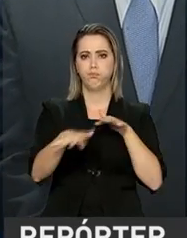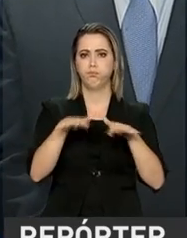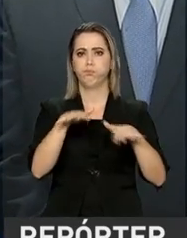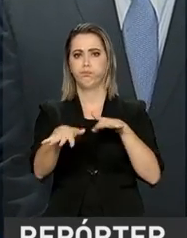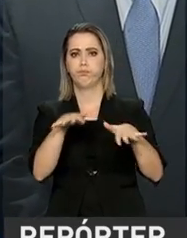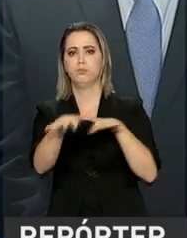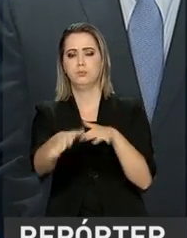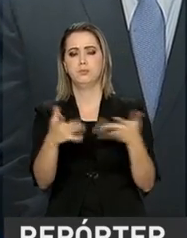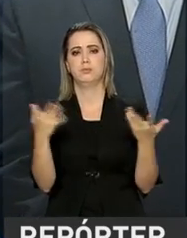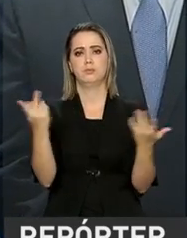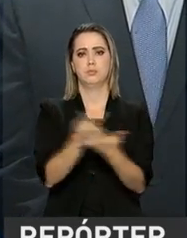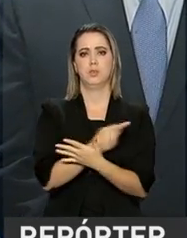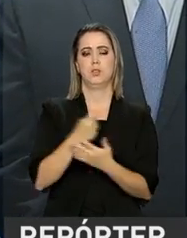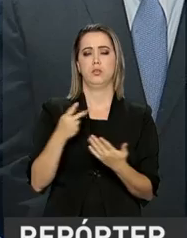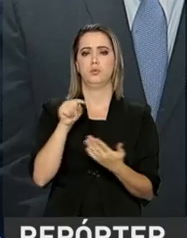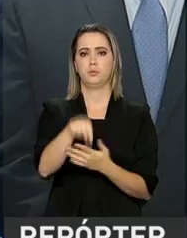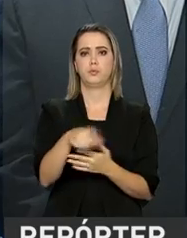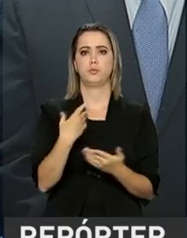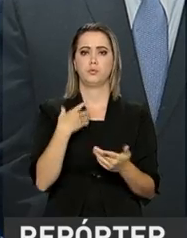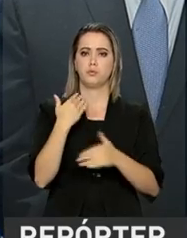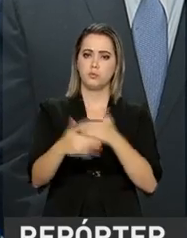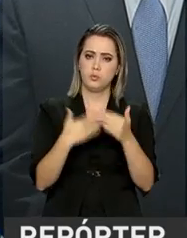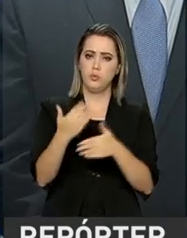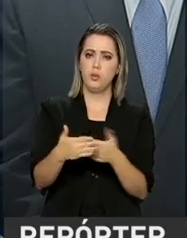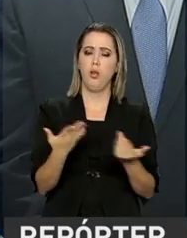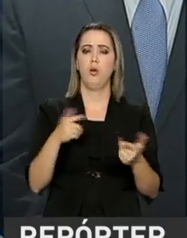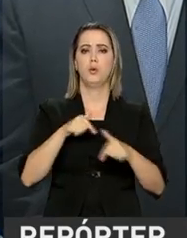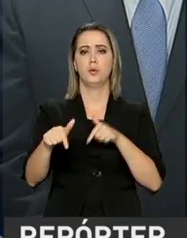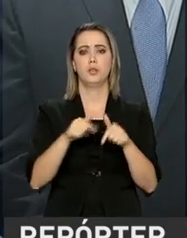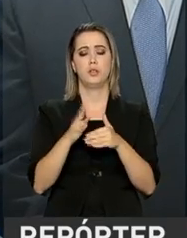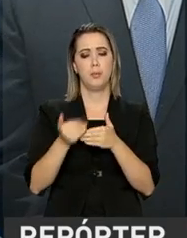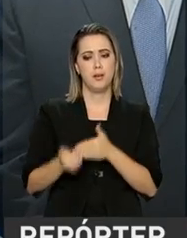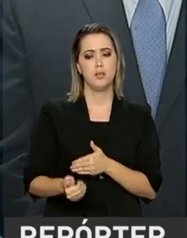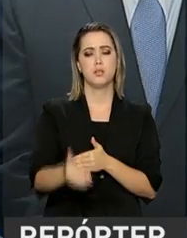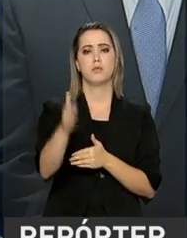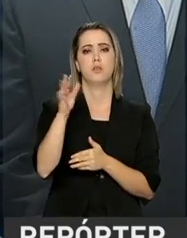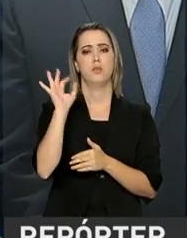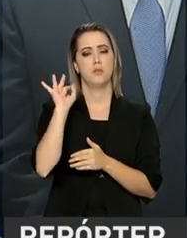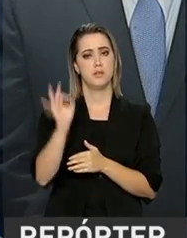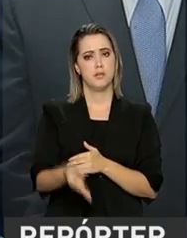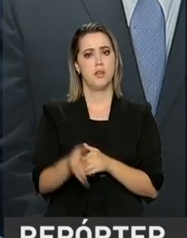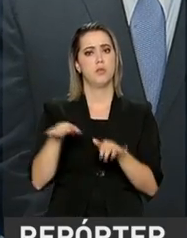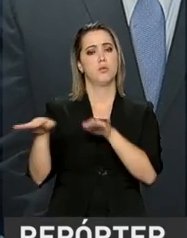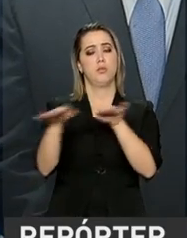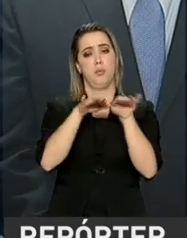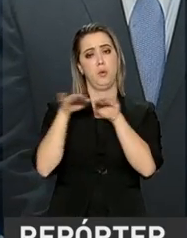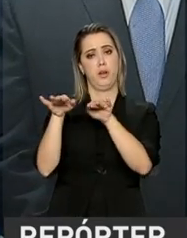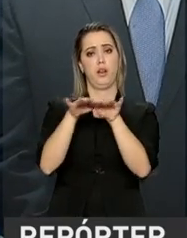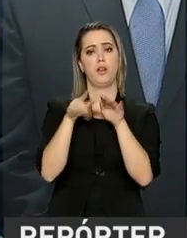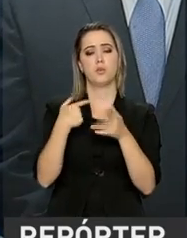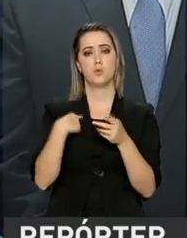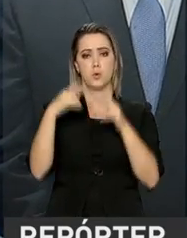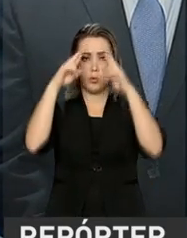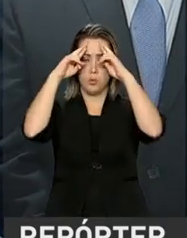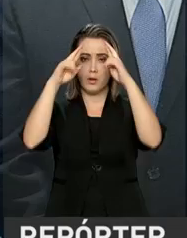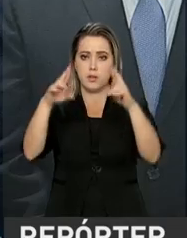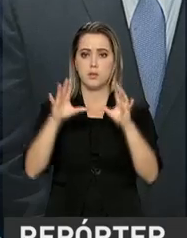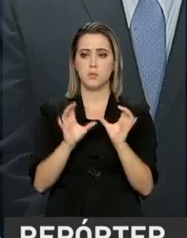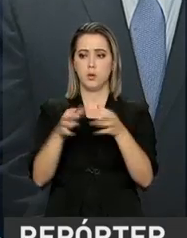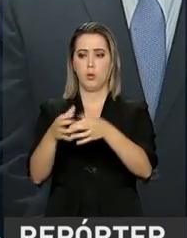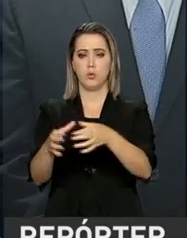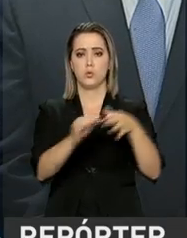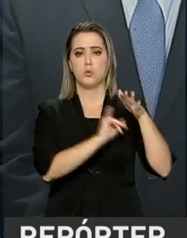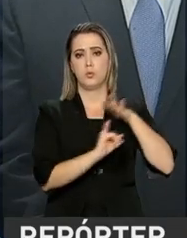a turbar um processo que se desenvolve de forma democrática e com respeito às